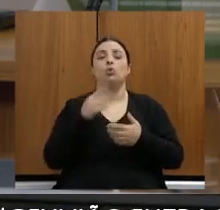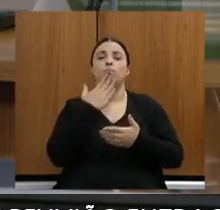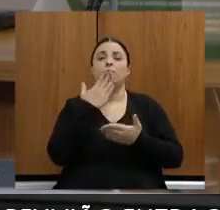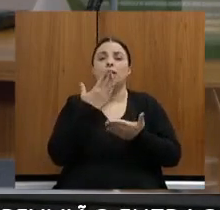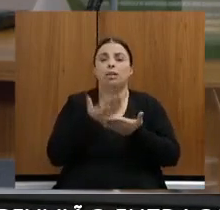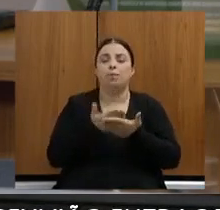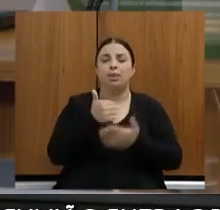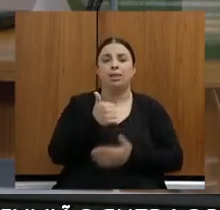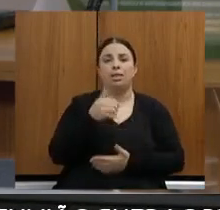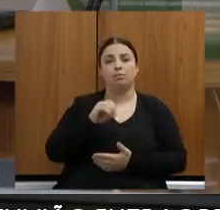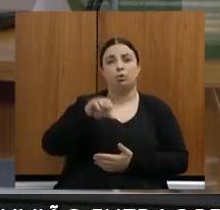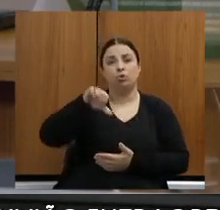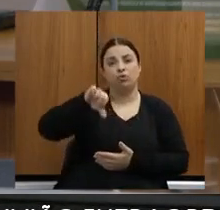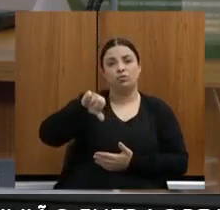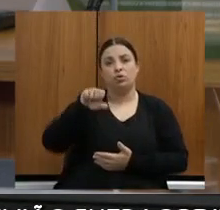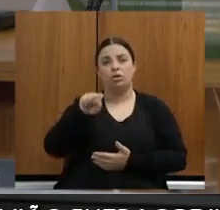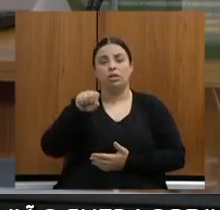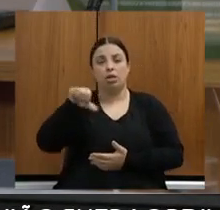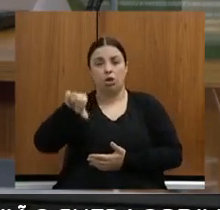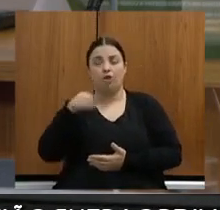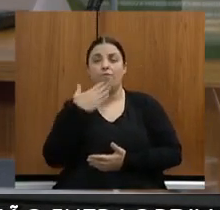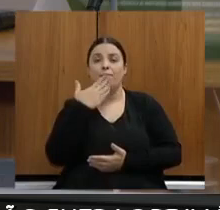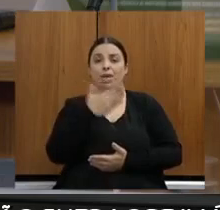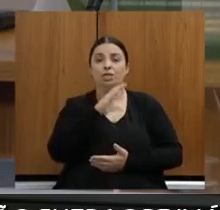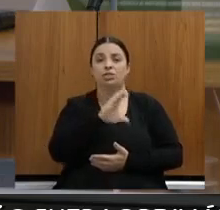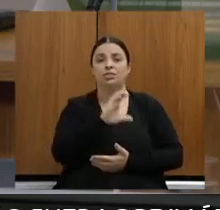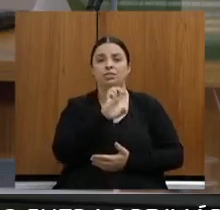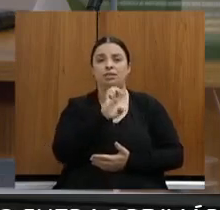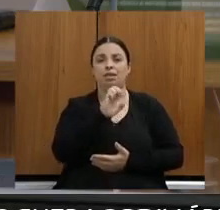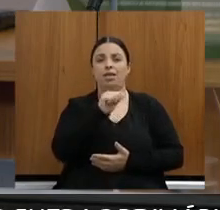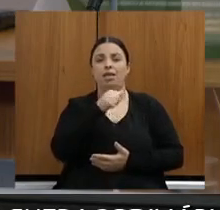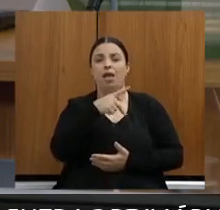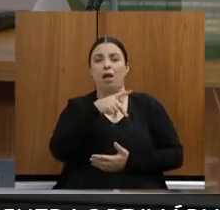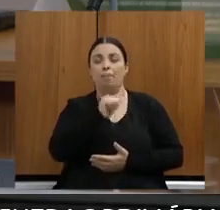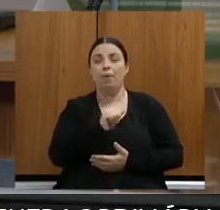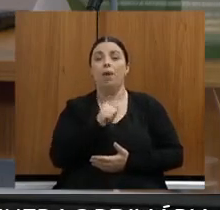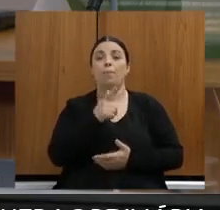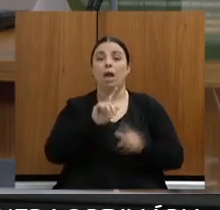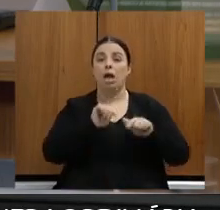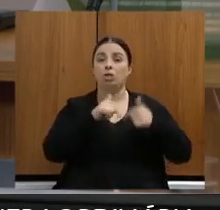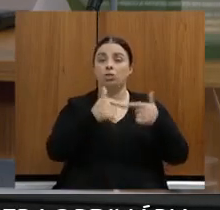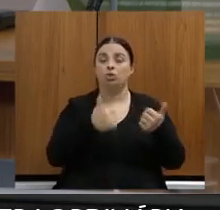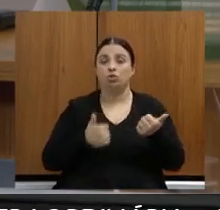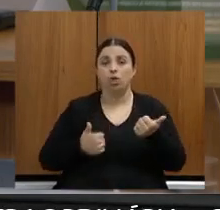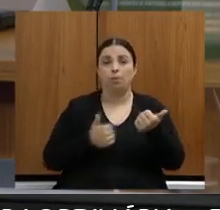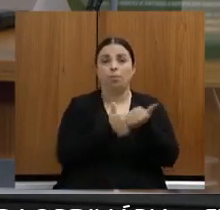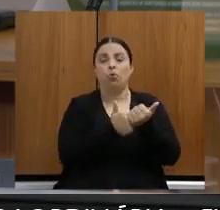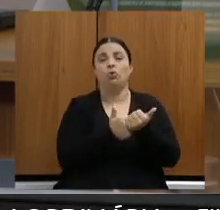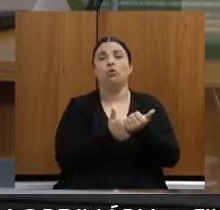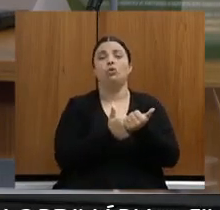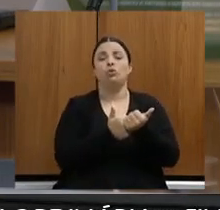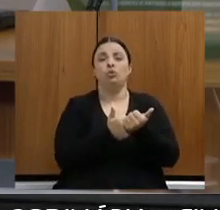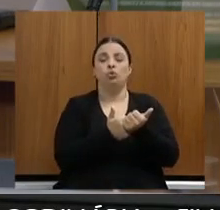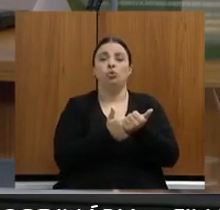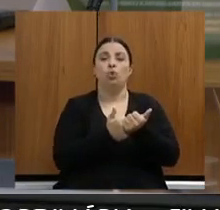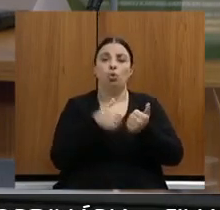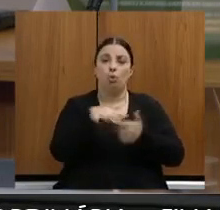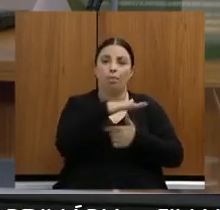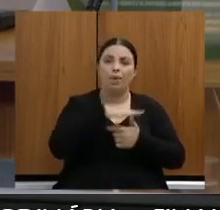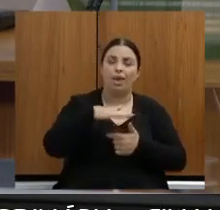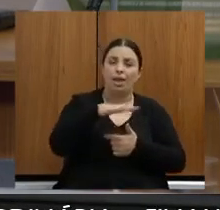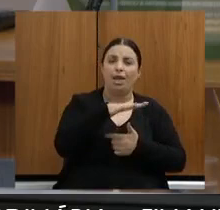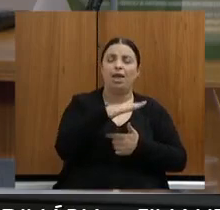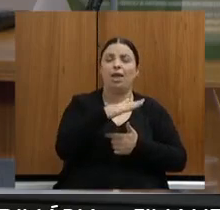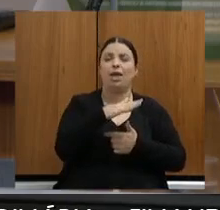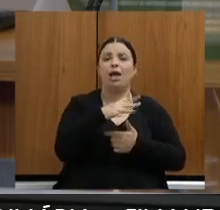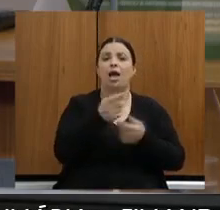requer a seapa pedido de providências para que pro medidas de apoio por meio de intervenções no mercado ou estabelecimento